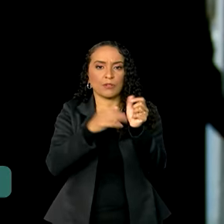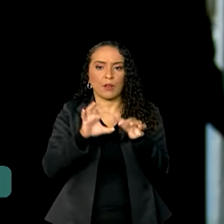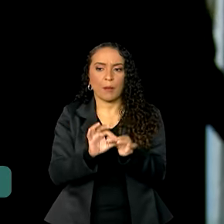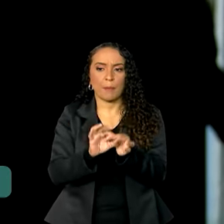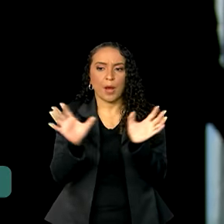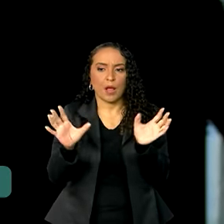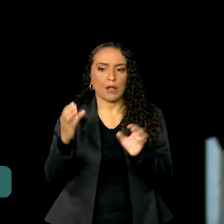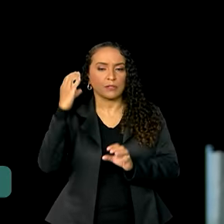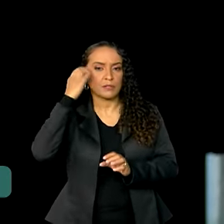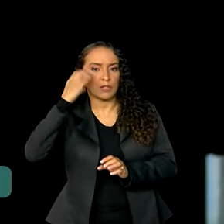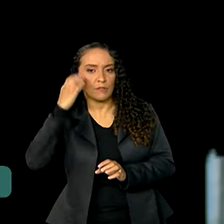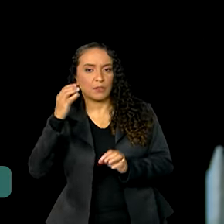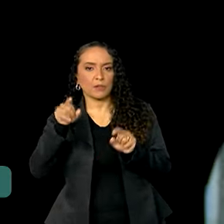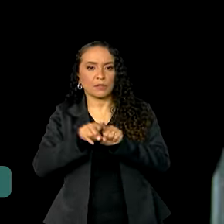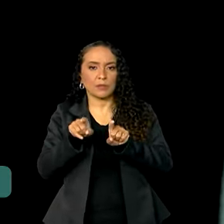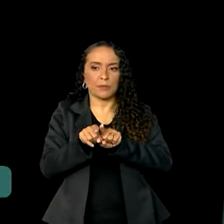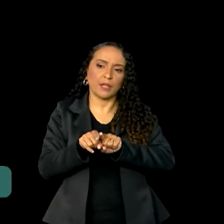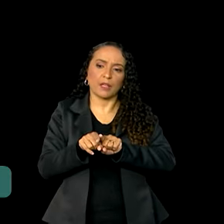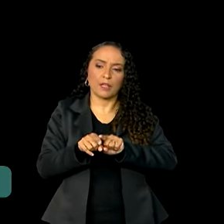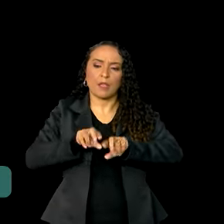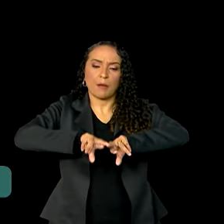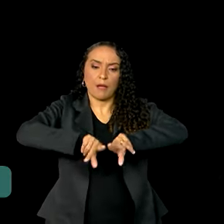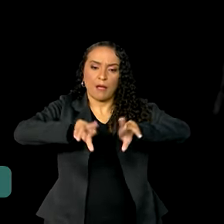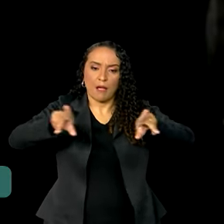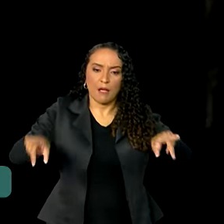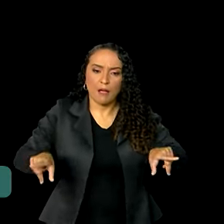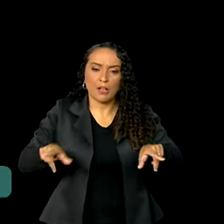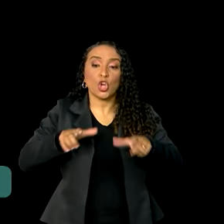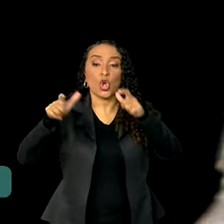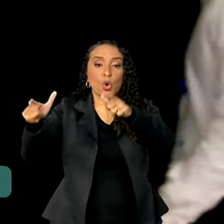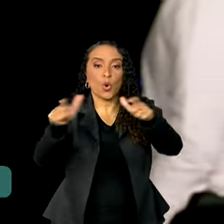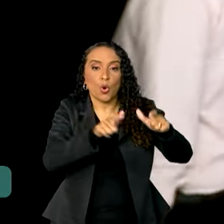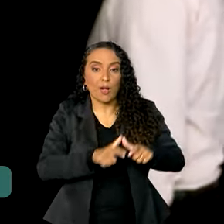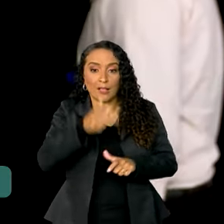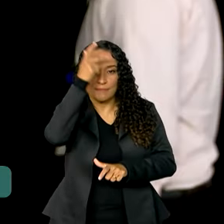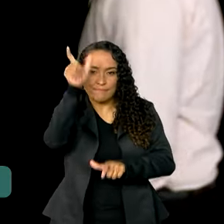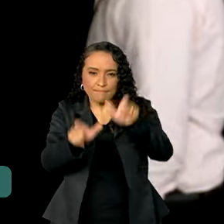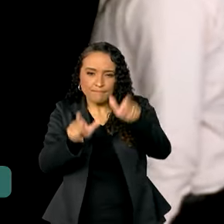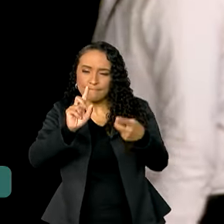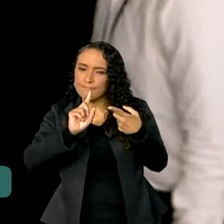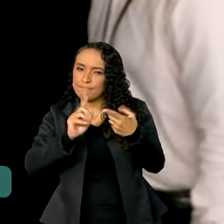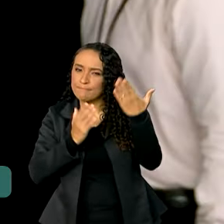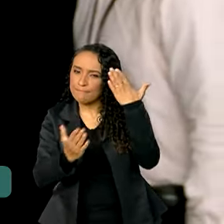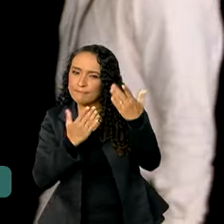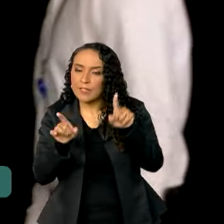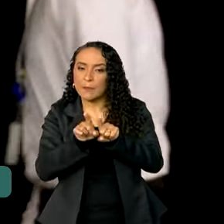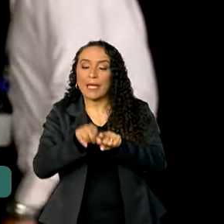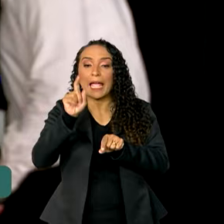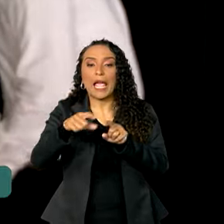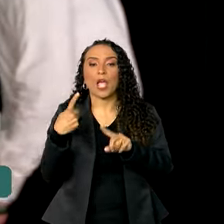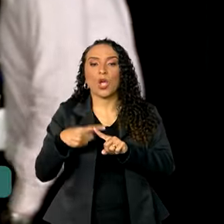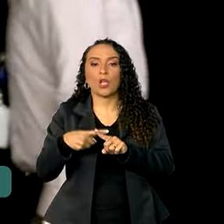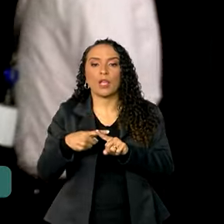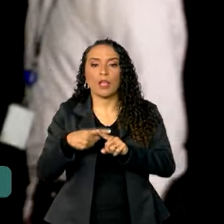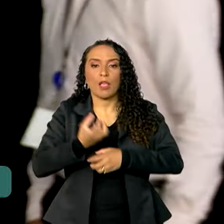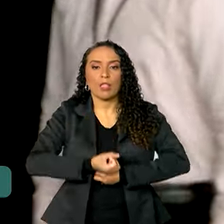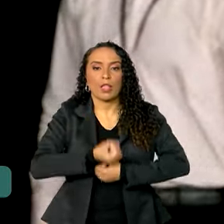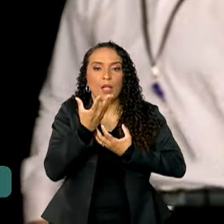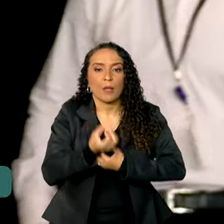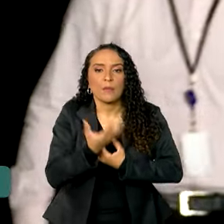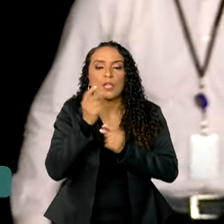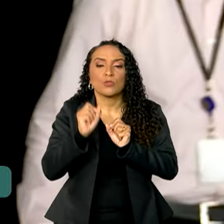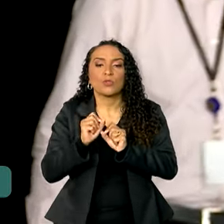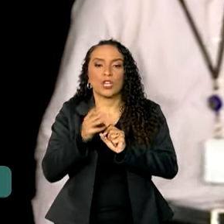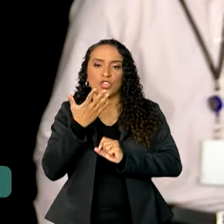telemático, enfim, também de geolocalização dos suspeitos, também é fruto de depoimentos que